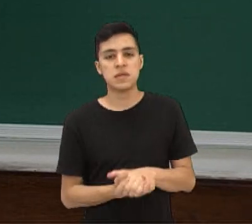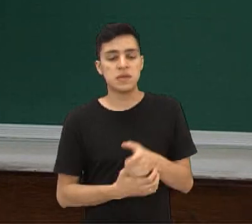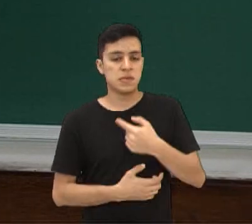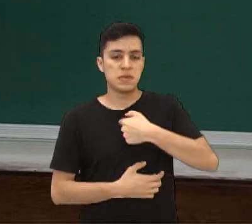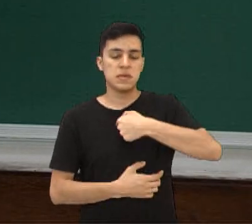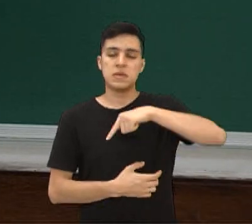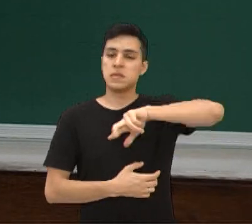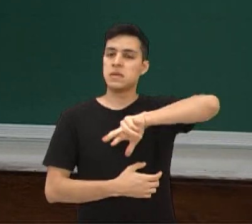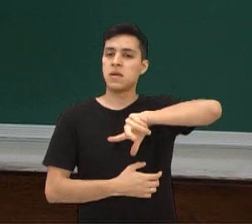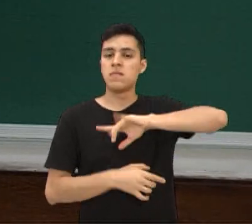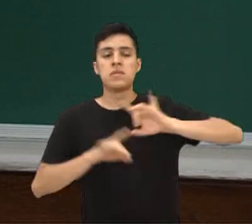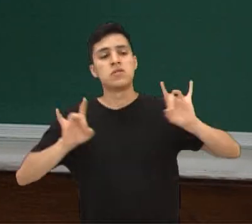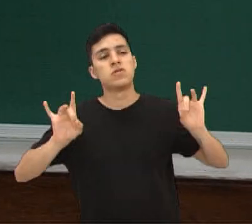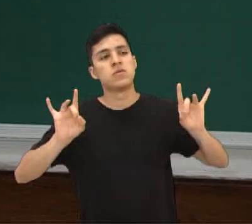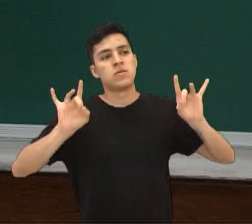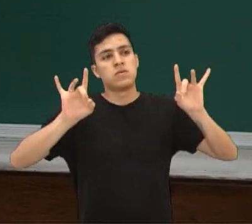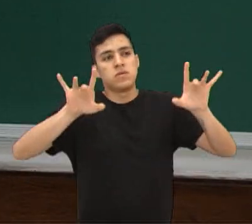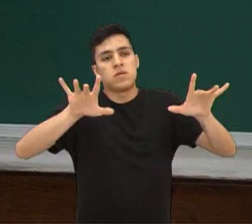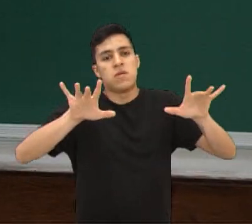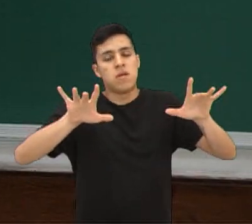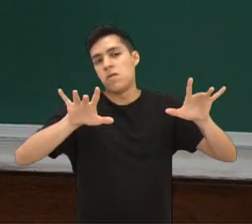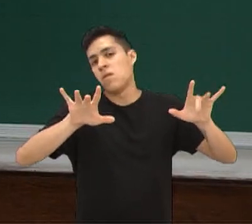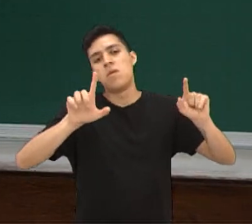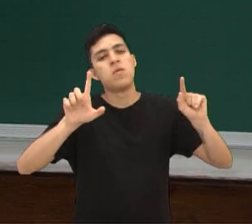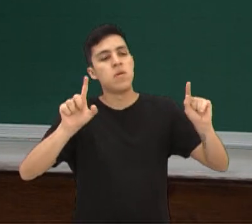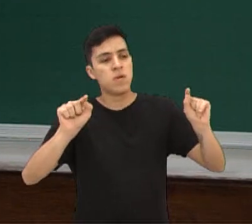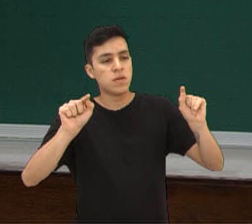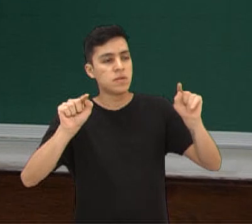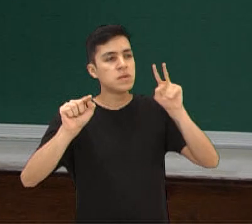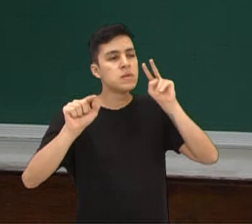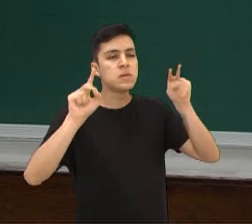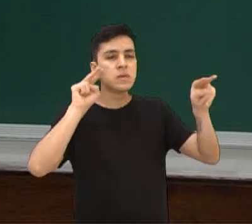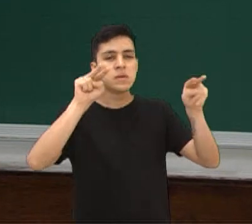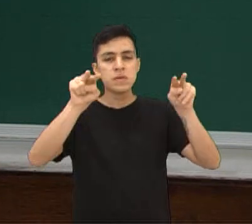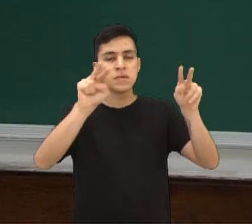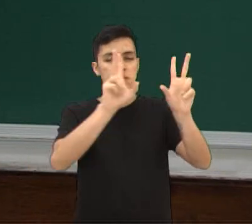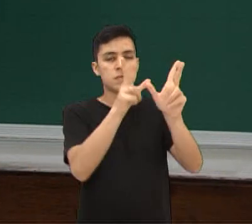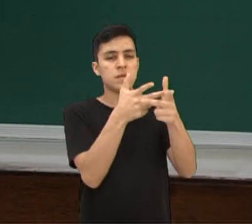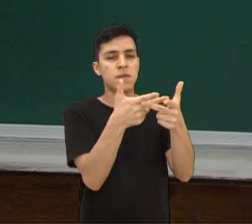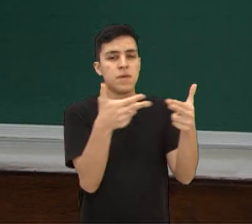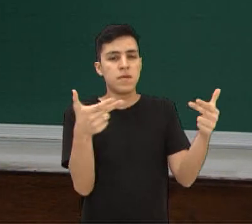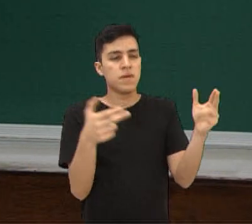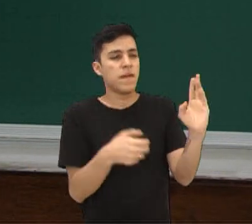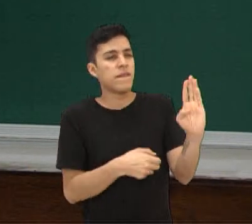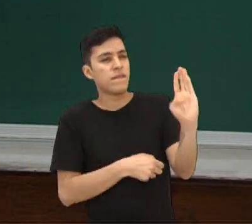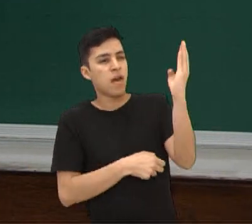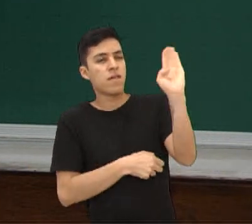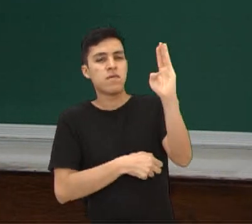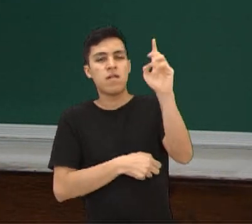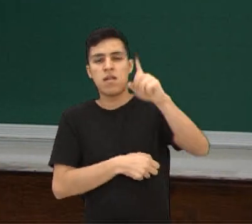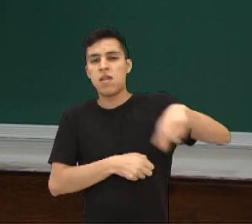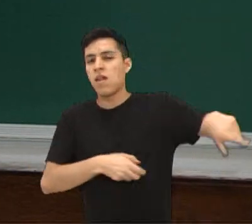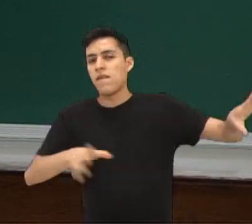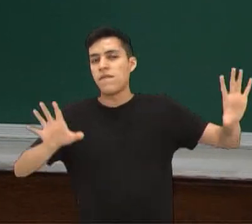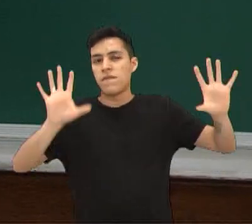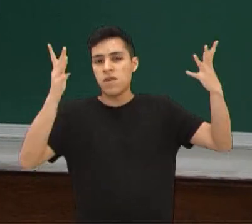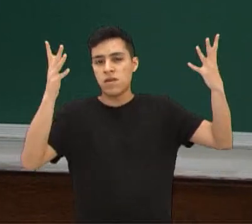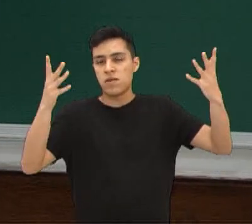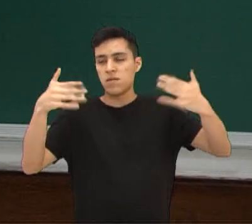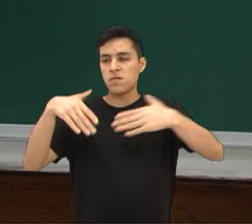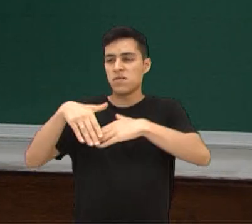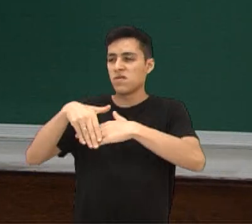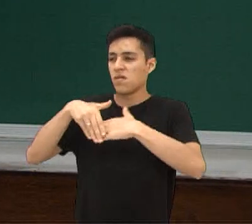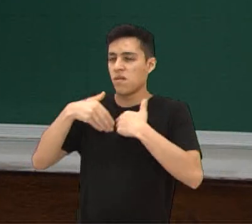sou apenas aquele que vê tudo como uma hipocrisia festiva. Não fale